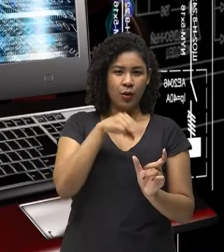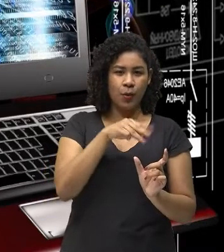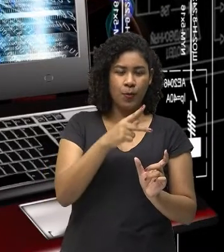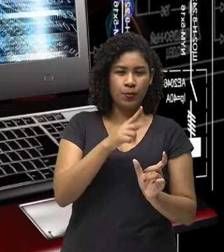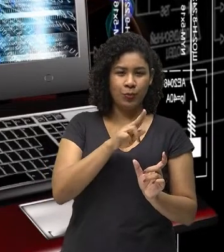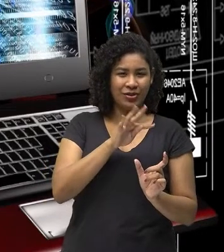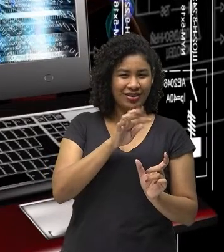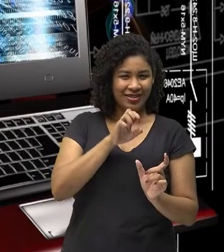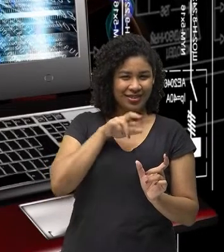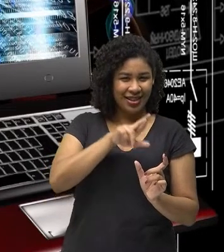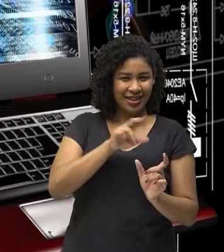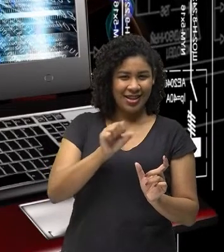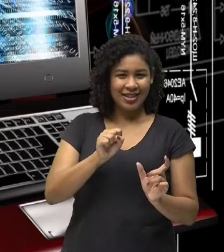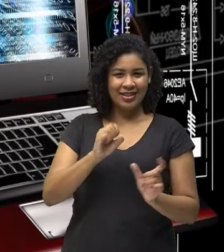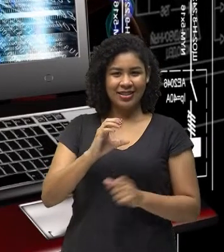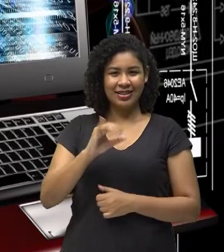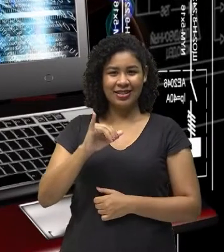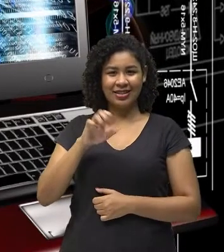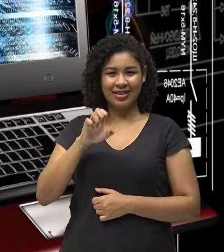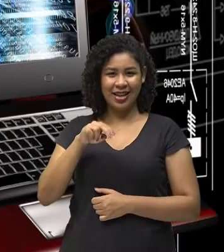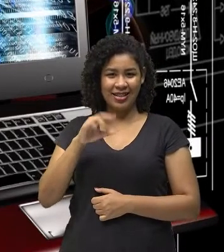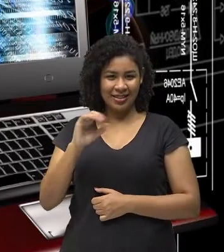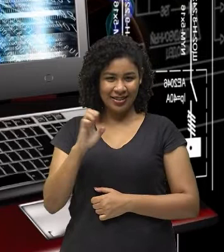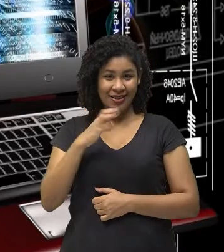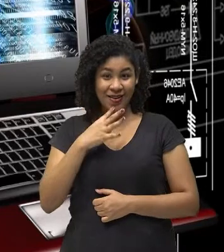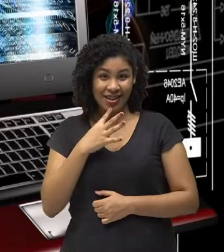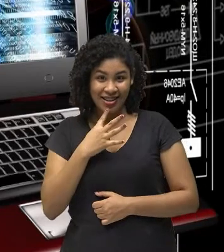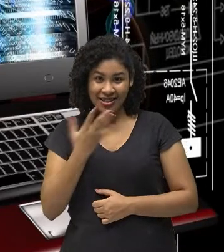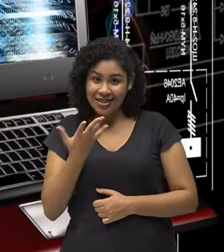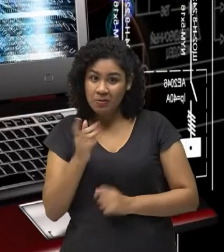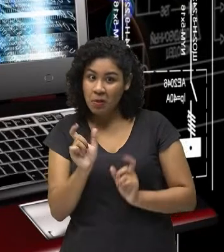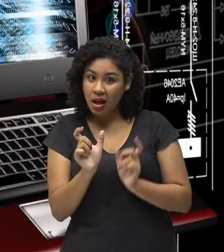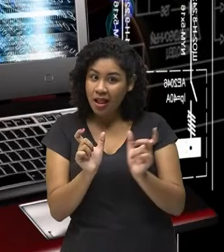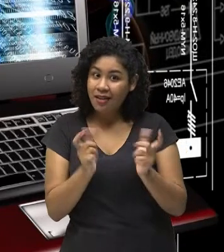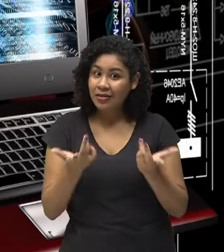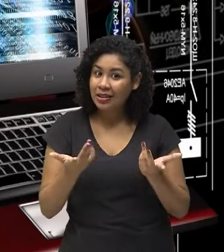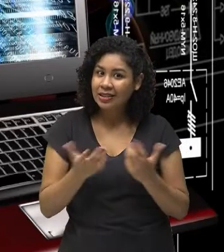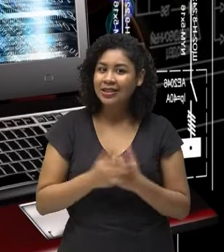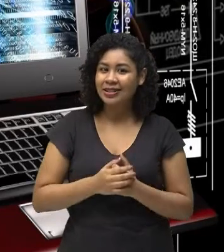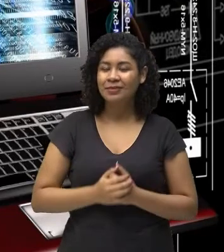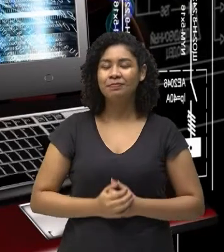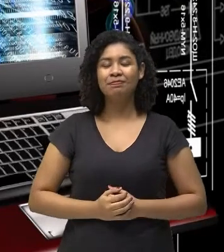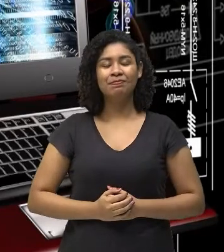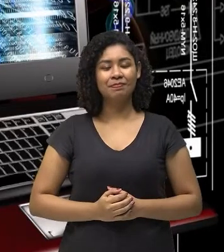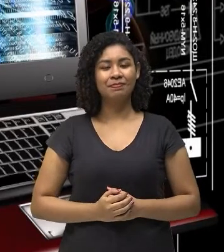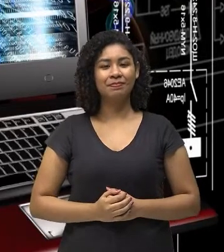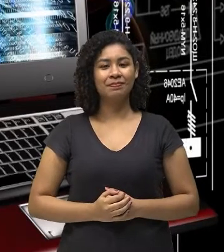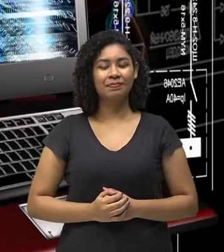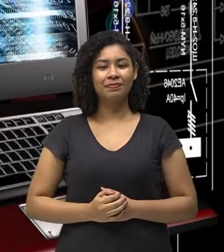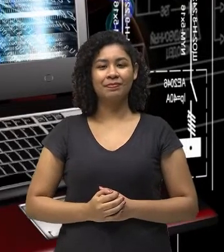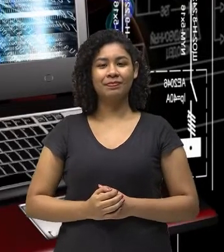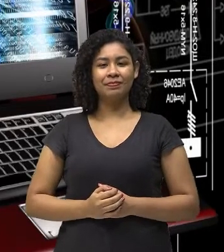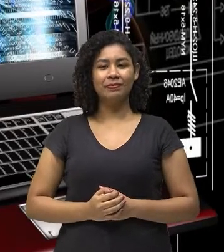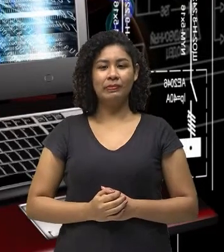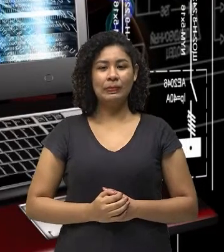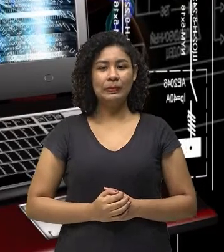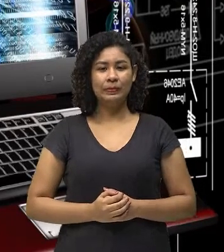Tudo bem? Então, avaliou bem, não é? Já deu uma avaliada nessa imagem as palavras do título, certo? Vamos